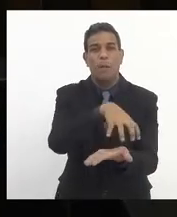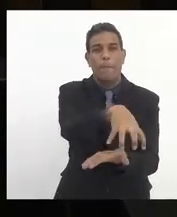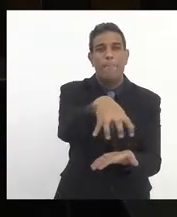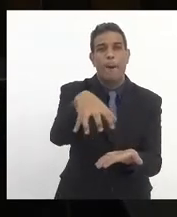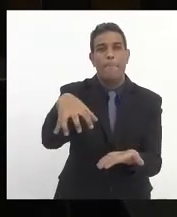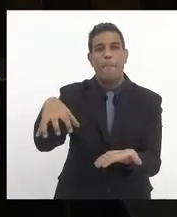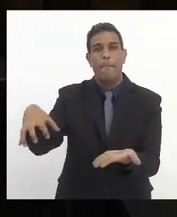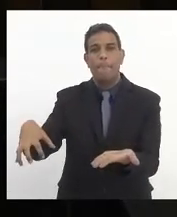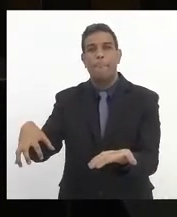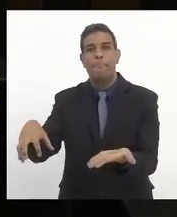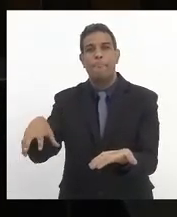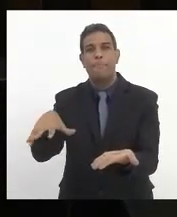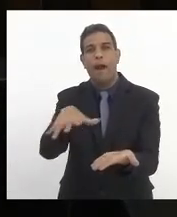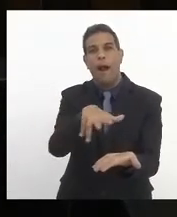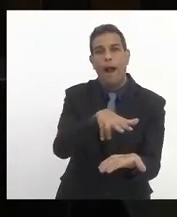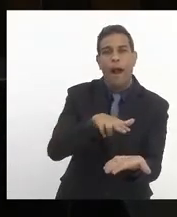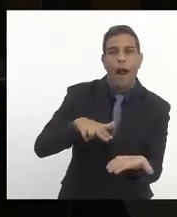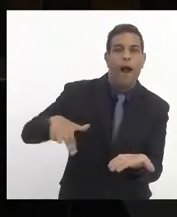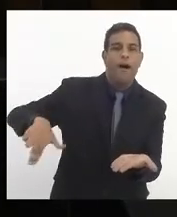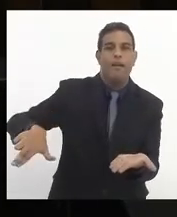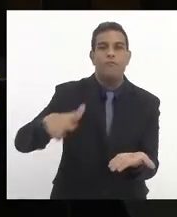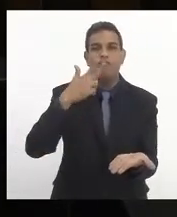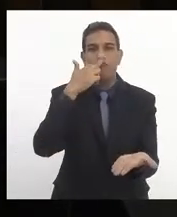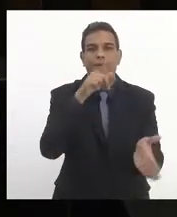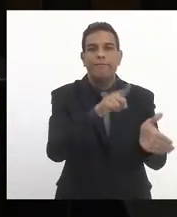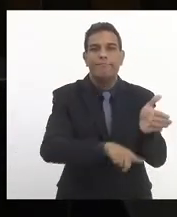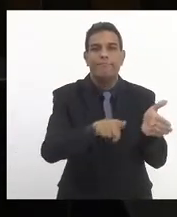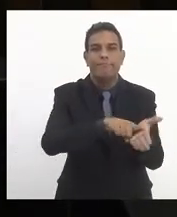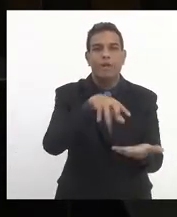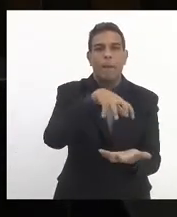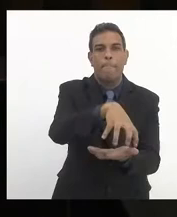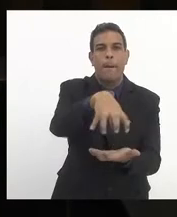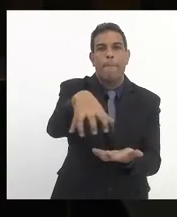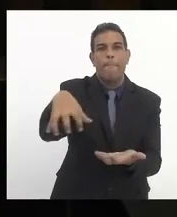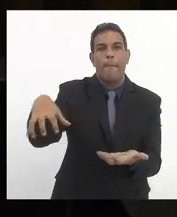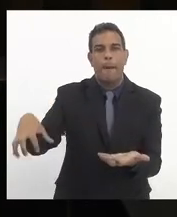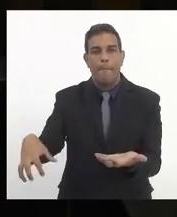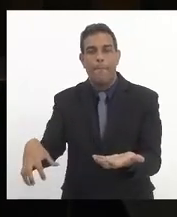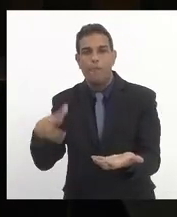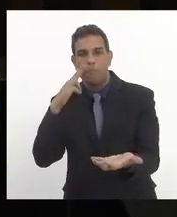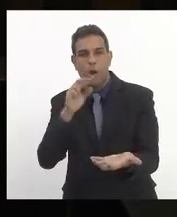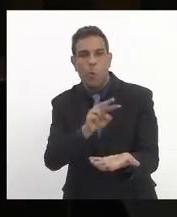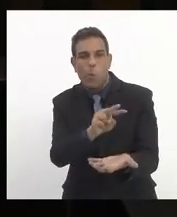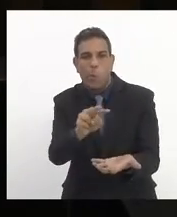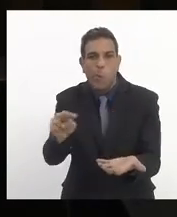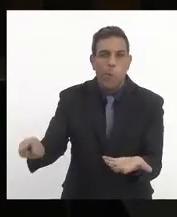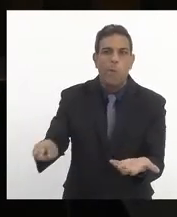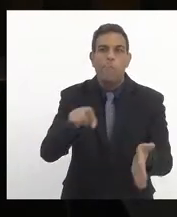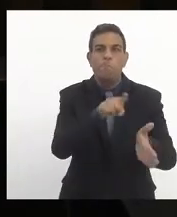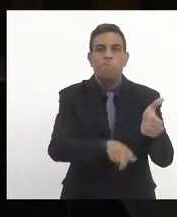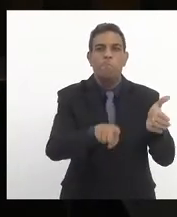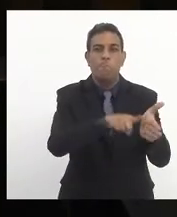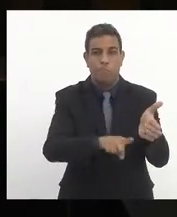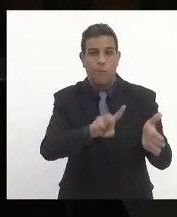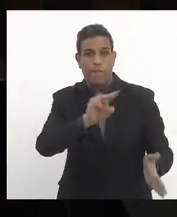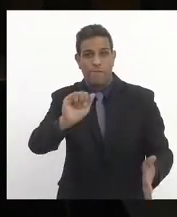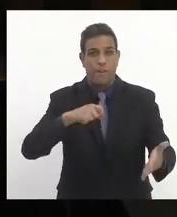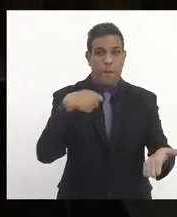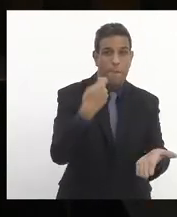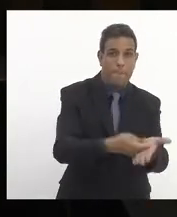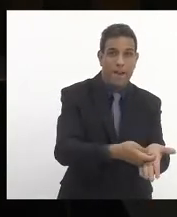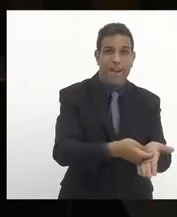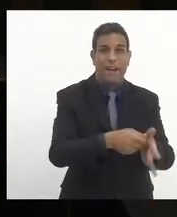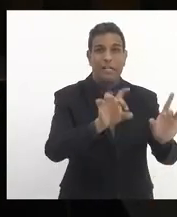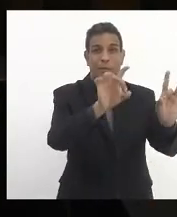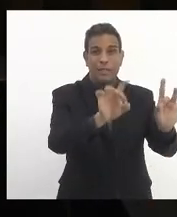e cessão onerosa. Partilha e cessão onerosa não paga participação